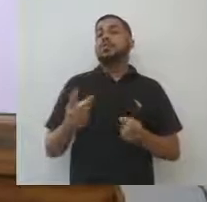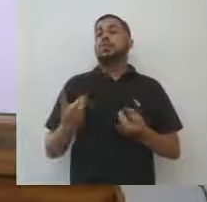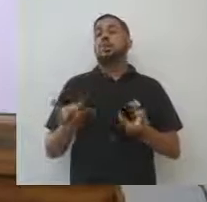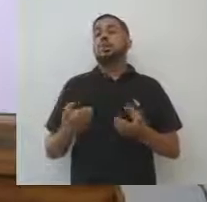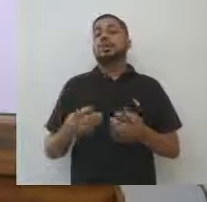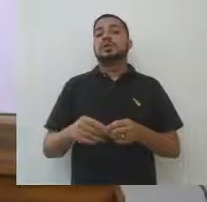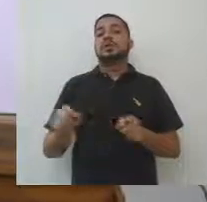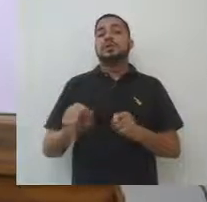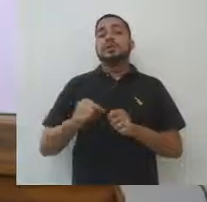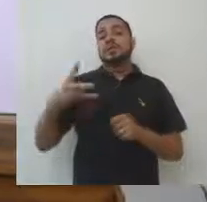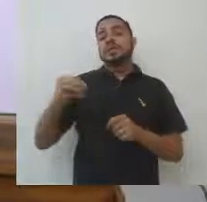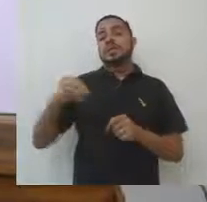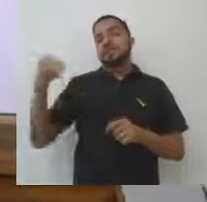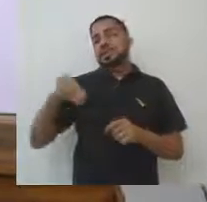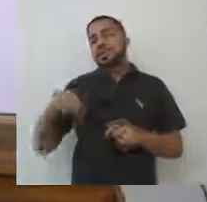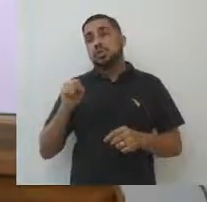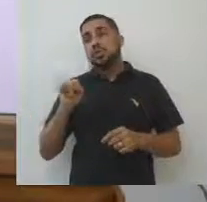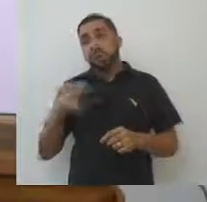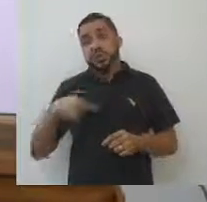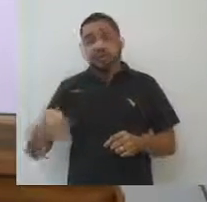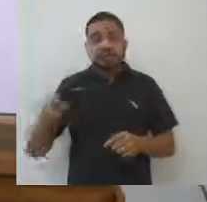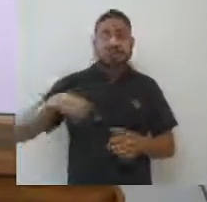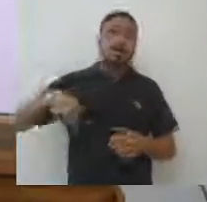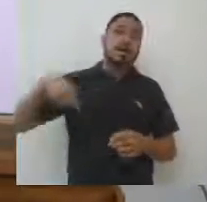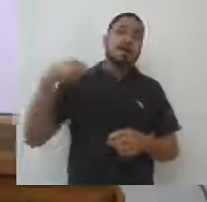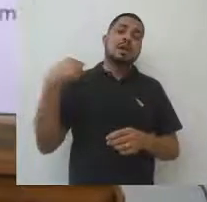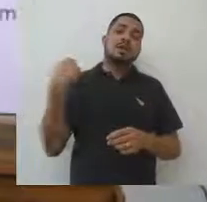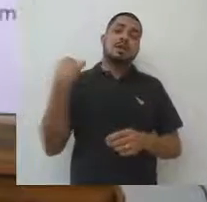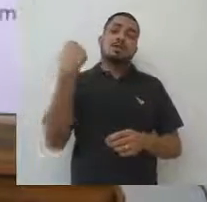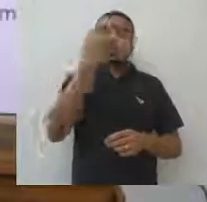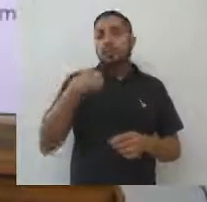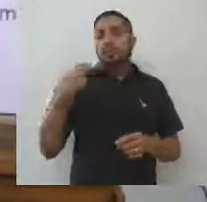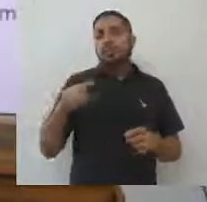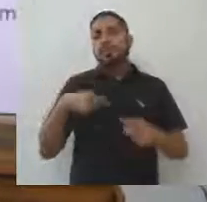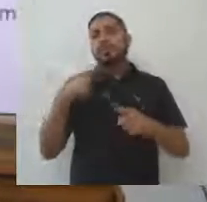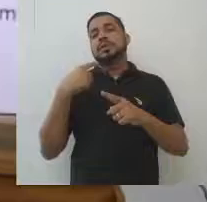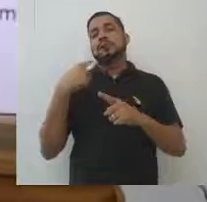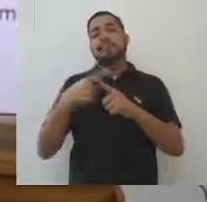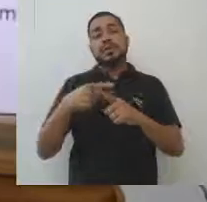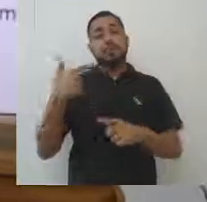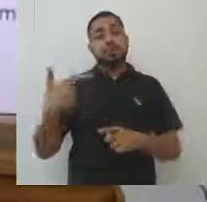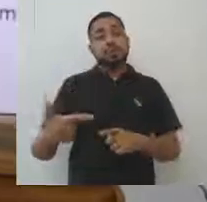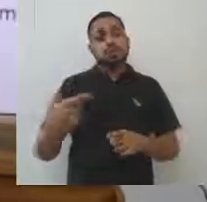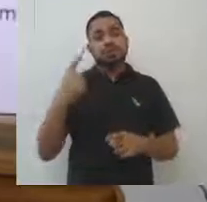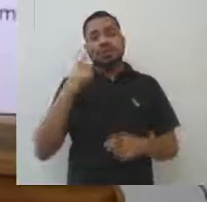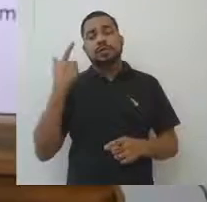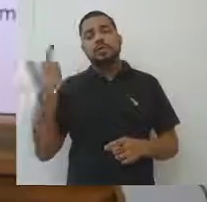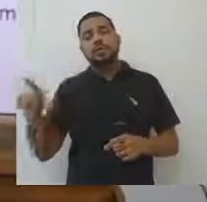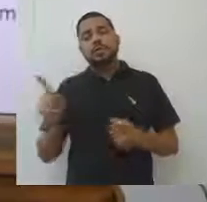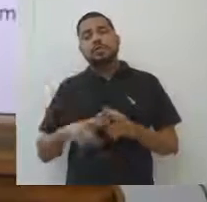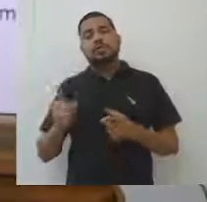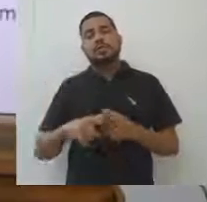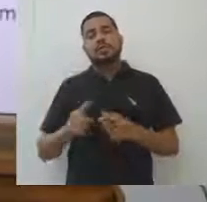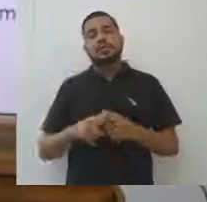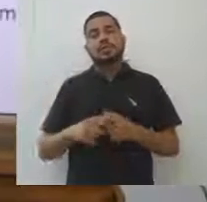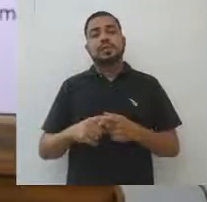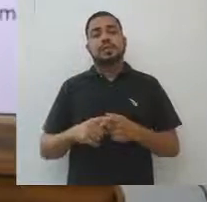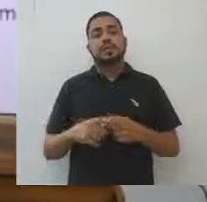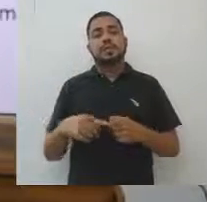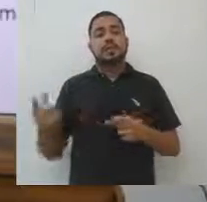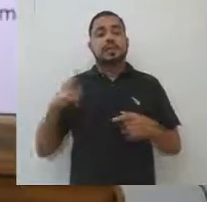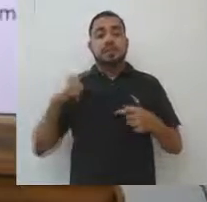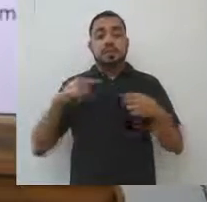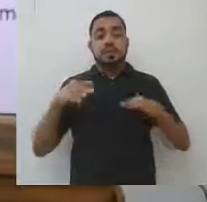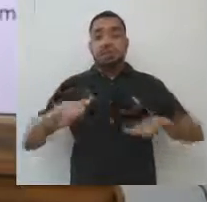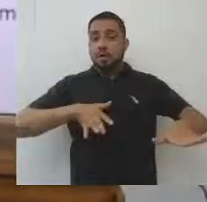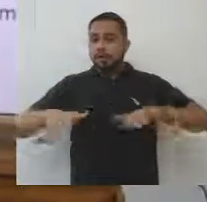quilocalorias ele faz em 30 minutos. Se você vai dançar 1 hora, você multiplica por 2. A gente viu que outro benefício é a coordenação